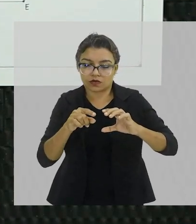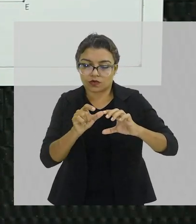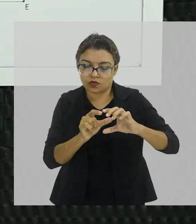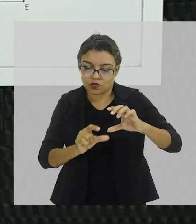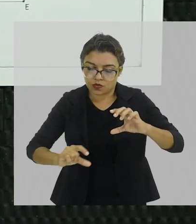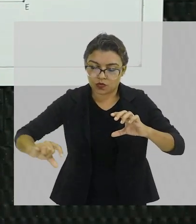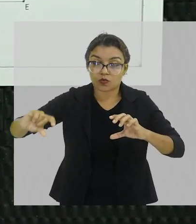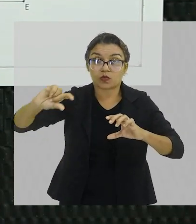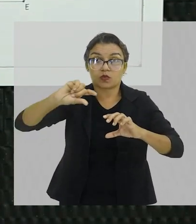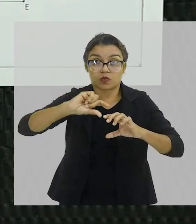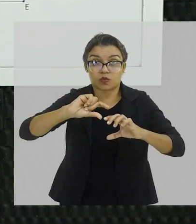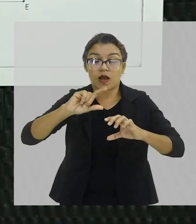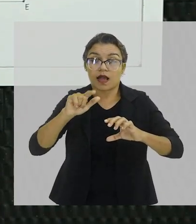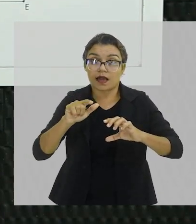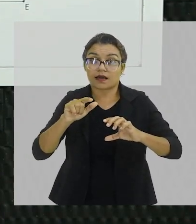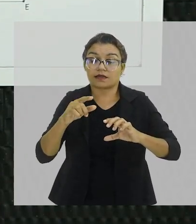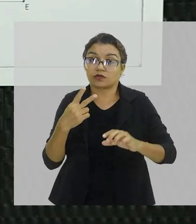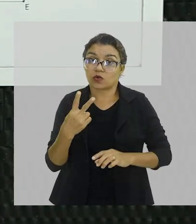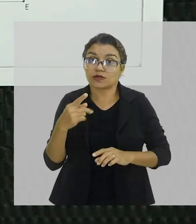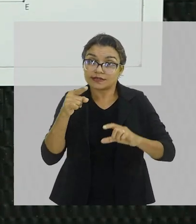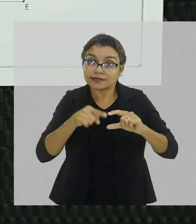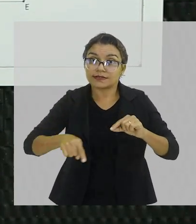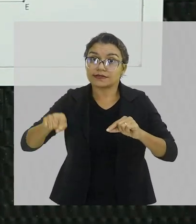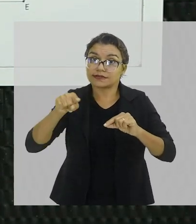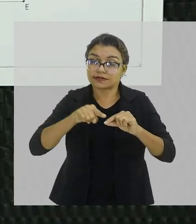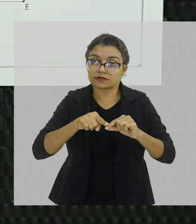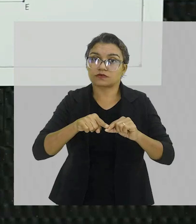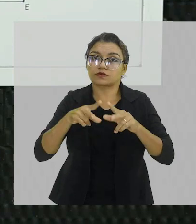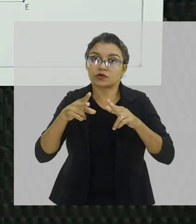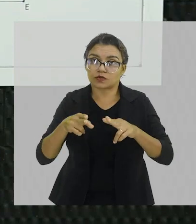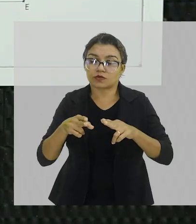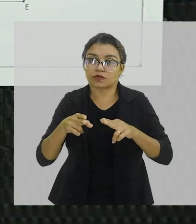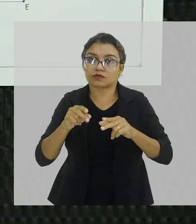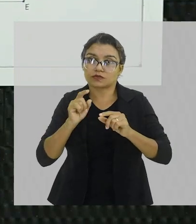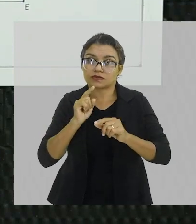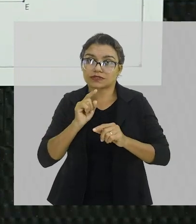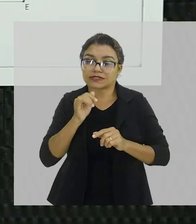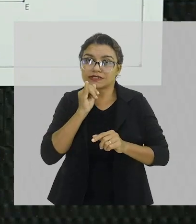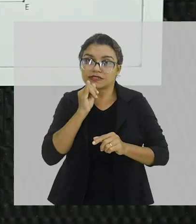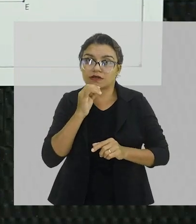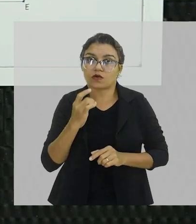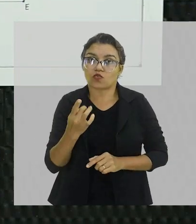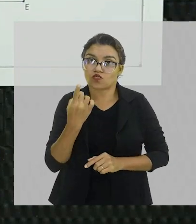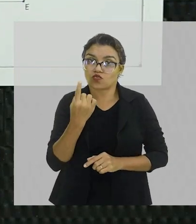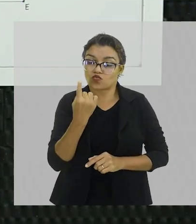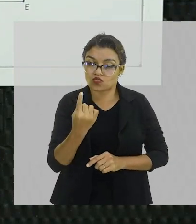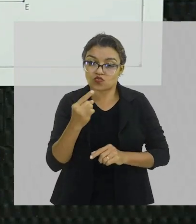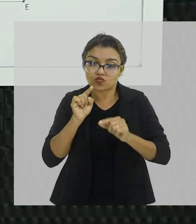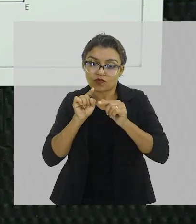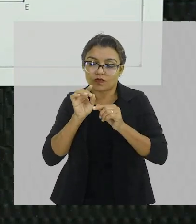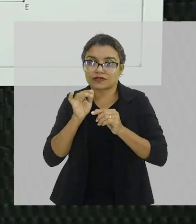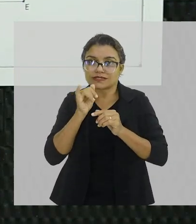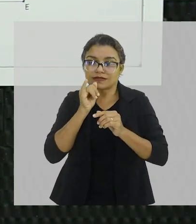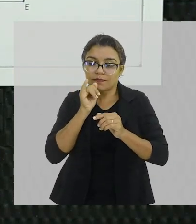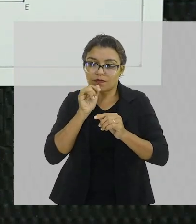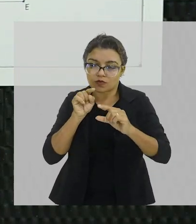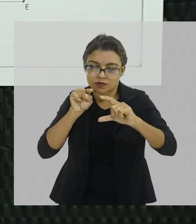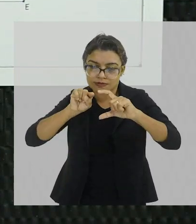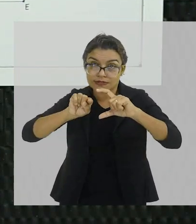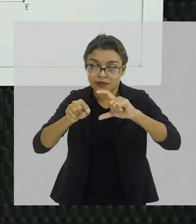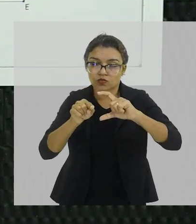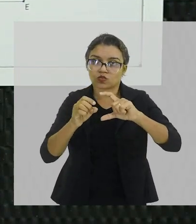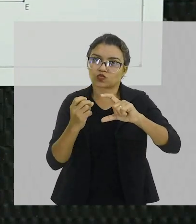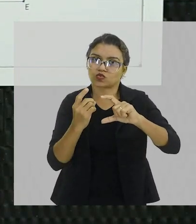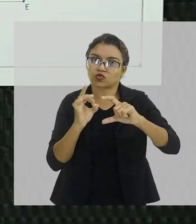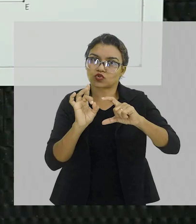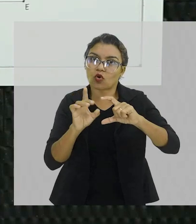círculos de mesmo centro. Tá? Ele quer calcular essa área aqui. Ele precisa calcular essa área aqui,